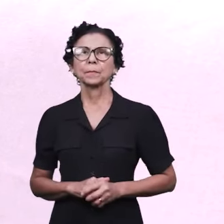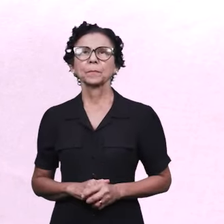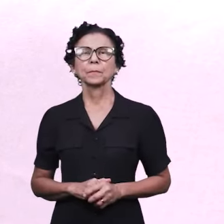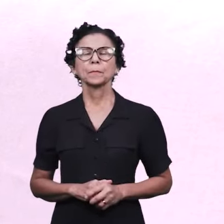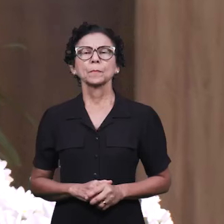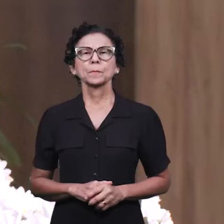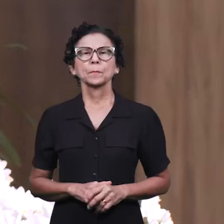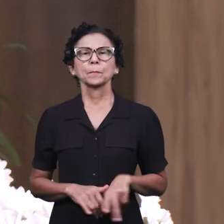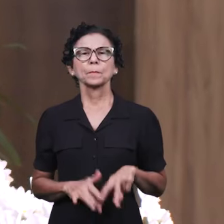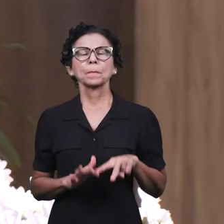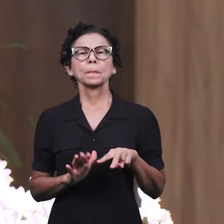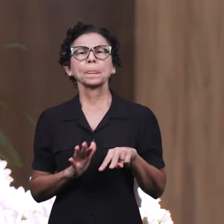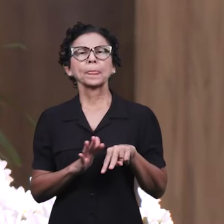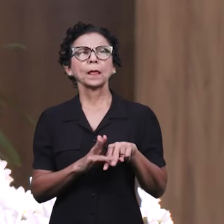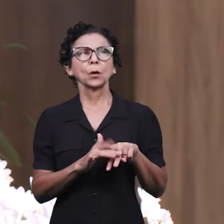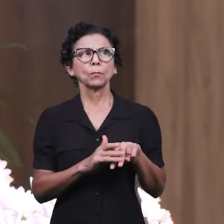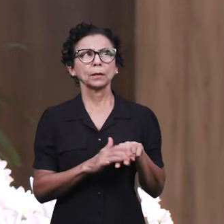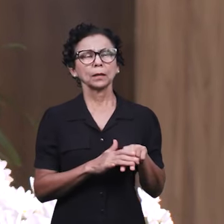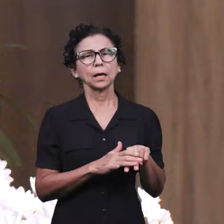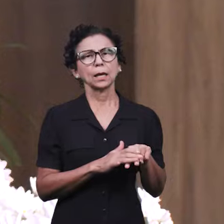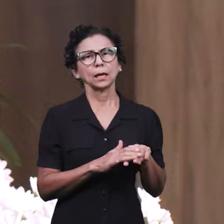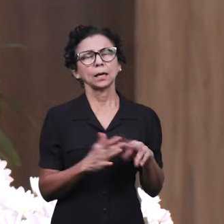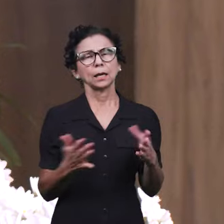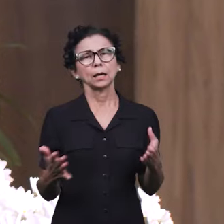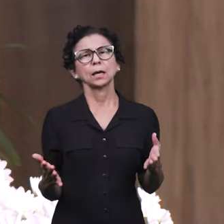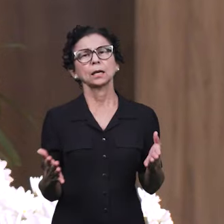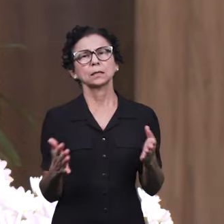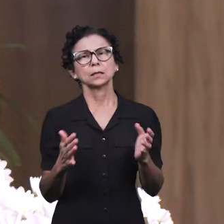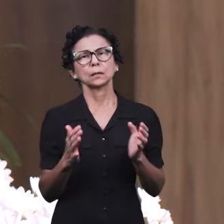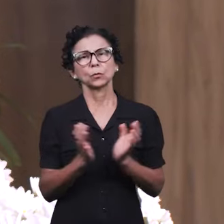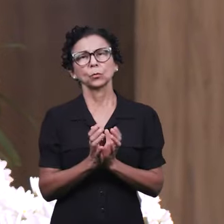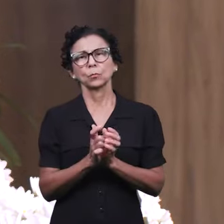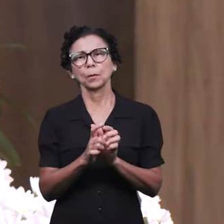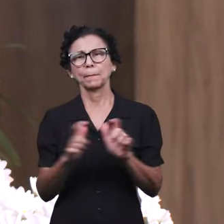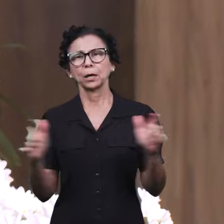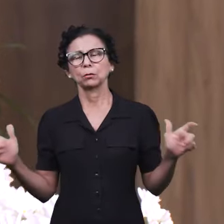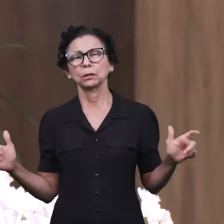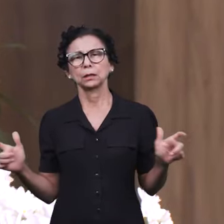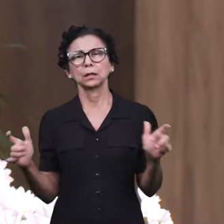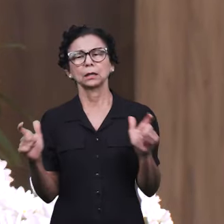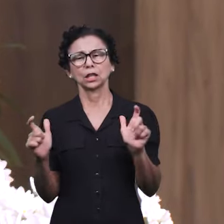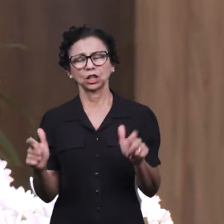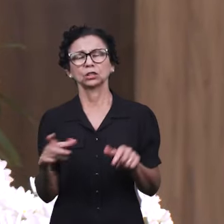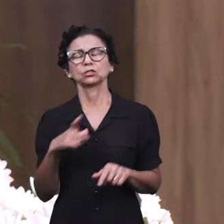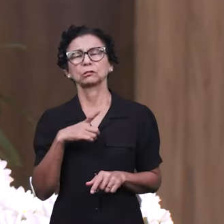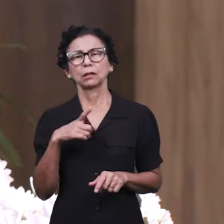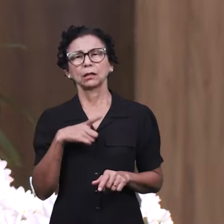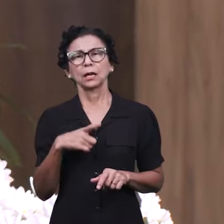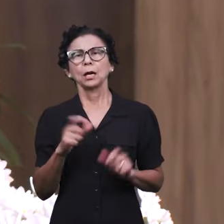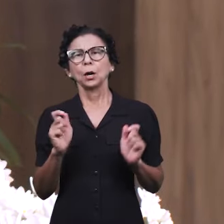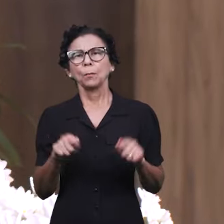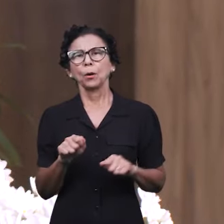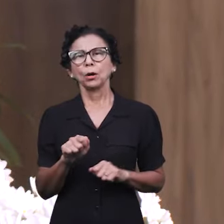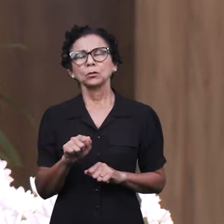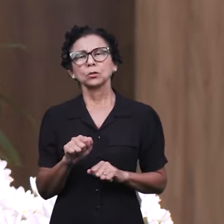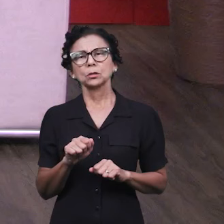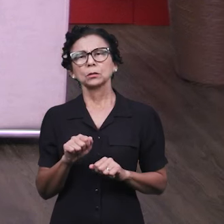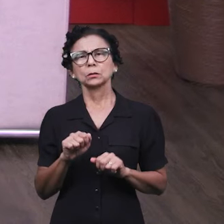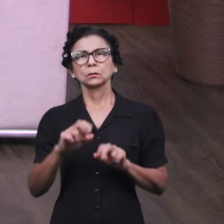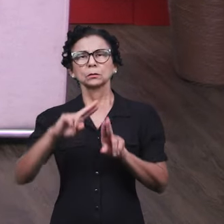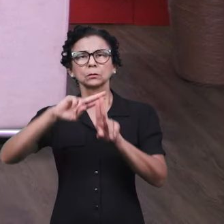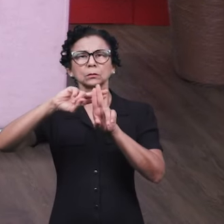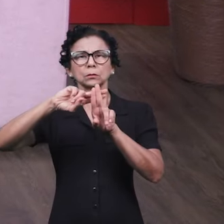ser uma doença e afetar tanta mobilidade das pessoas essa doença ela pode ser realizada cirurgia pelo